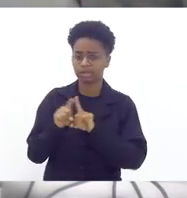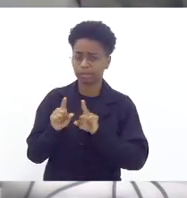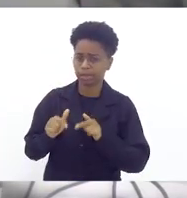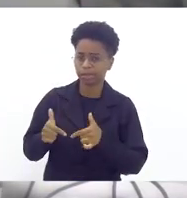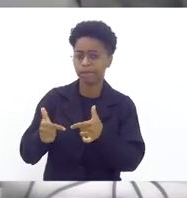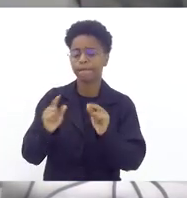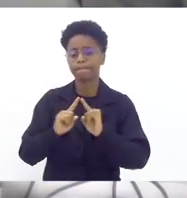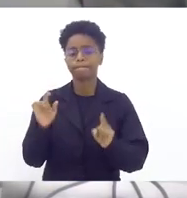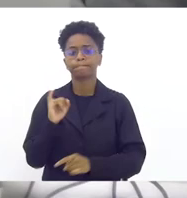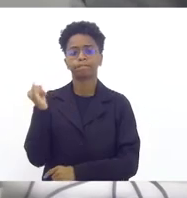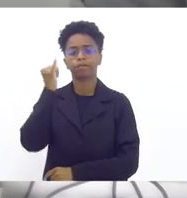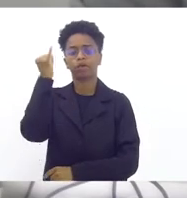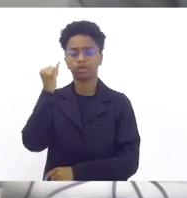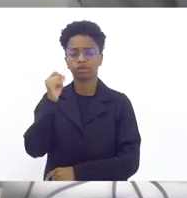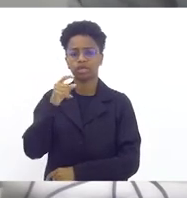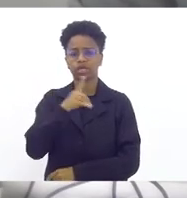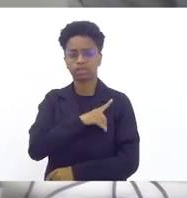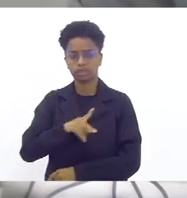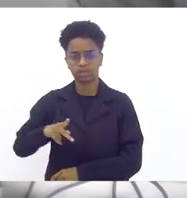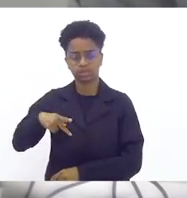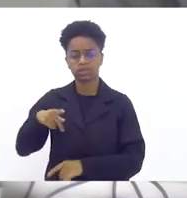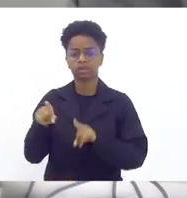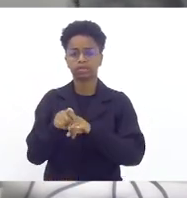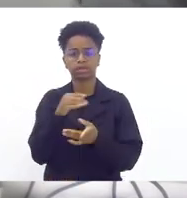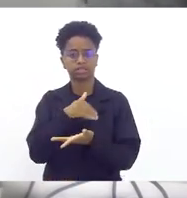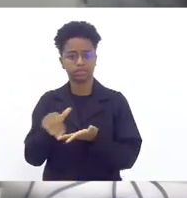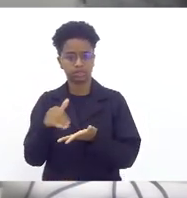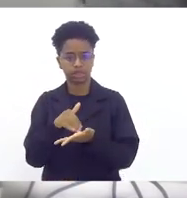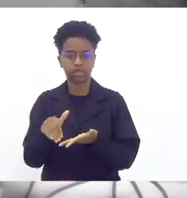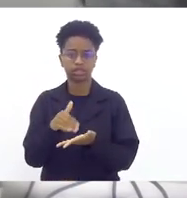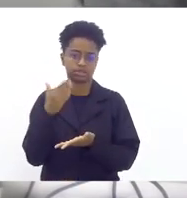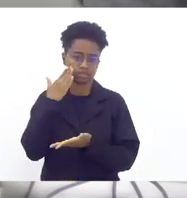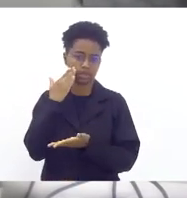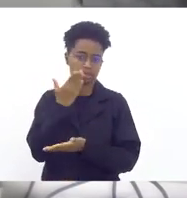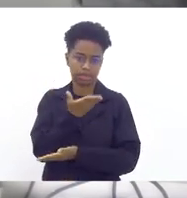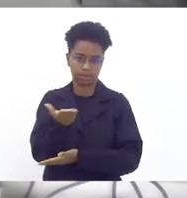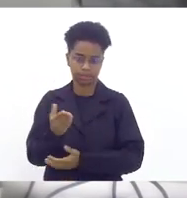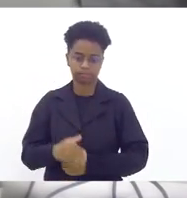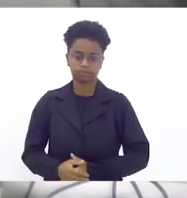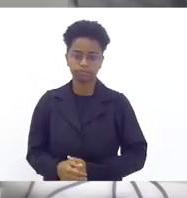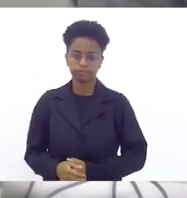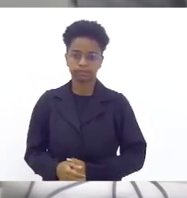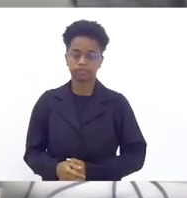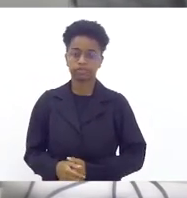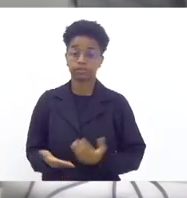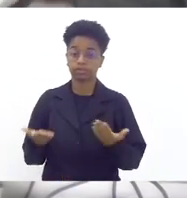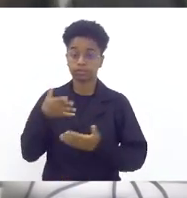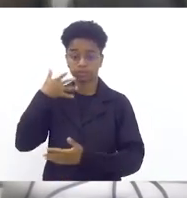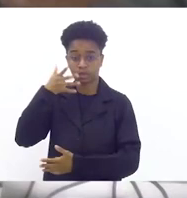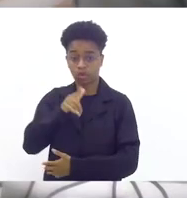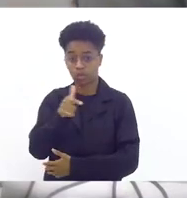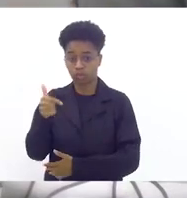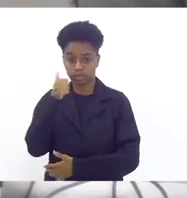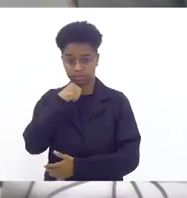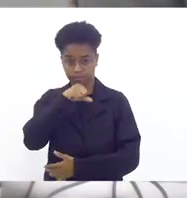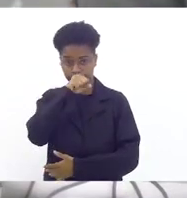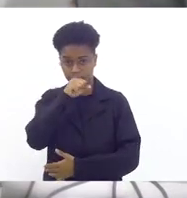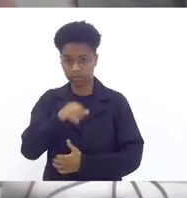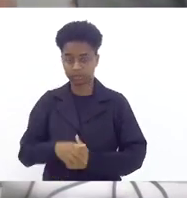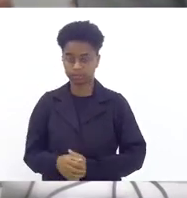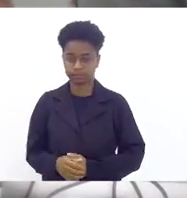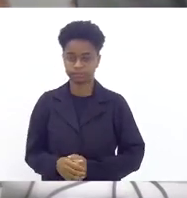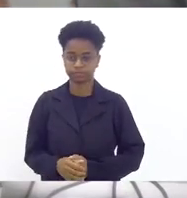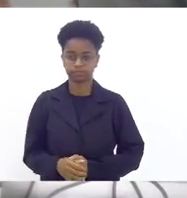mas é bom aqui a defensoria e a secretaria estudarem. Vamos ouvir, então, a outra mãe de